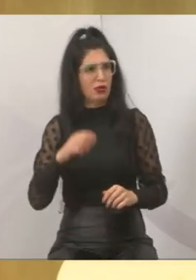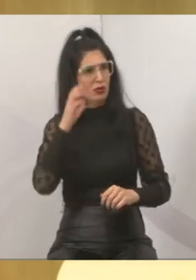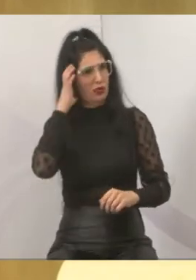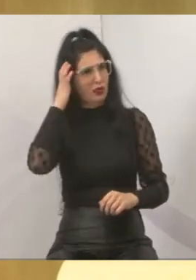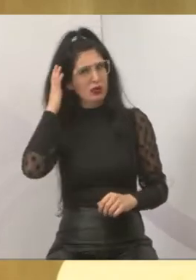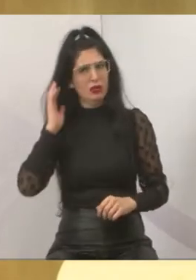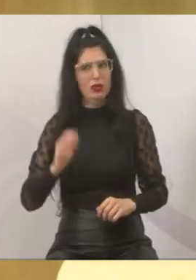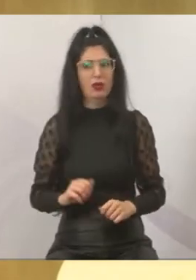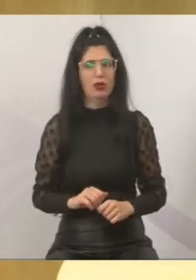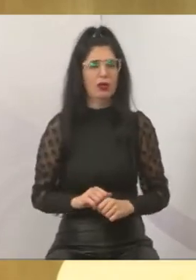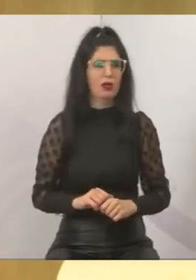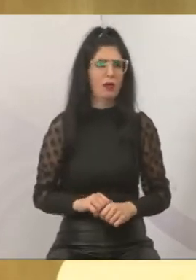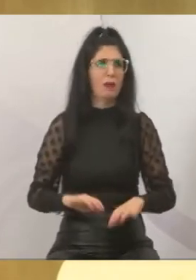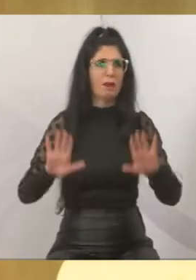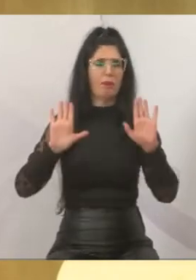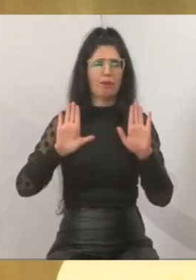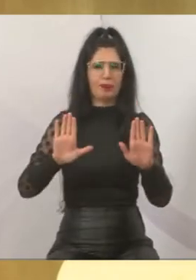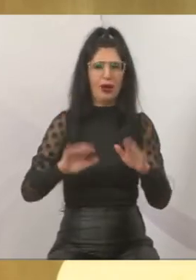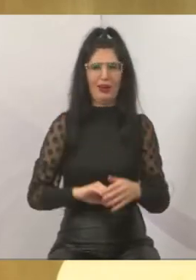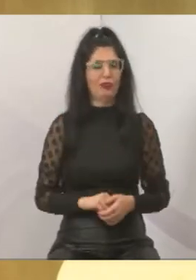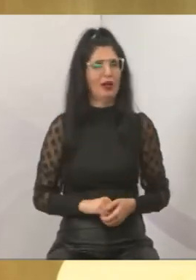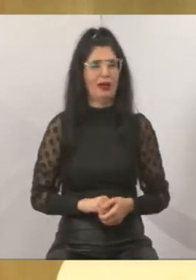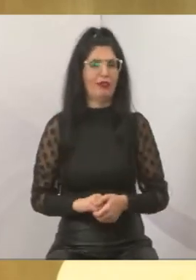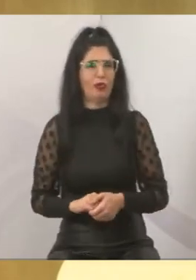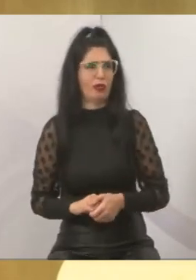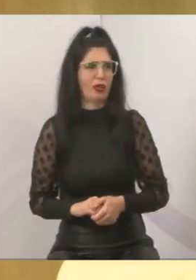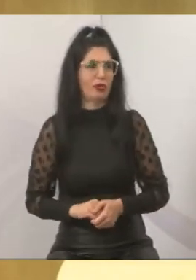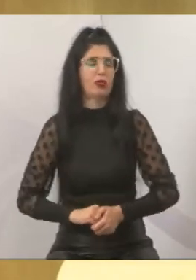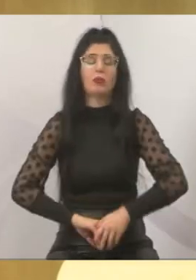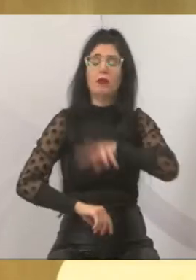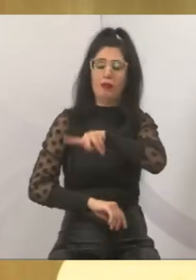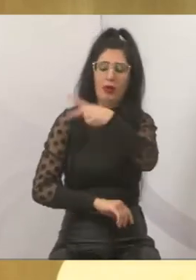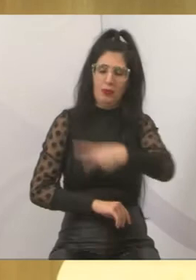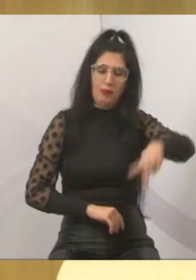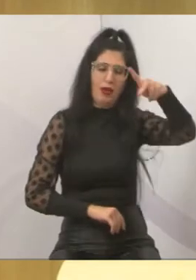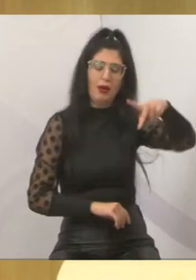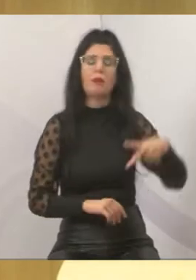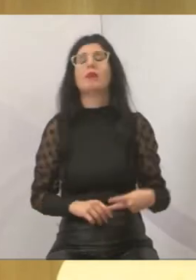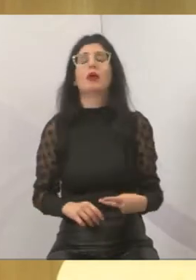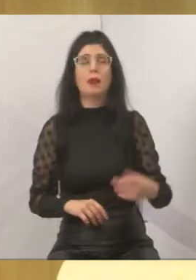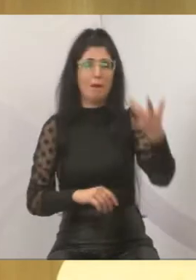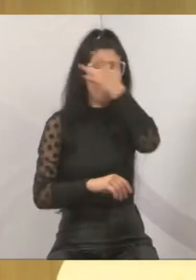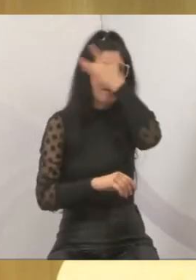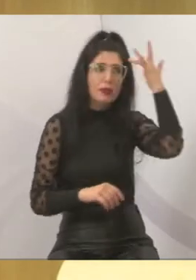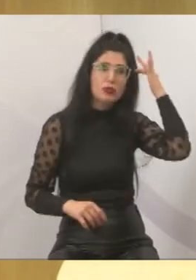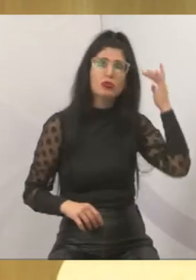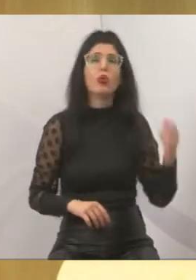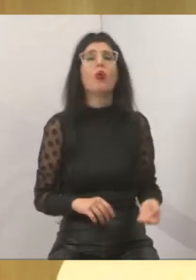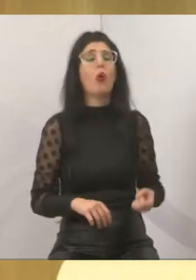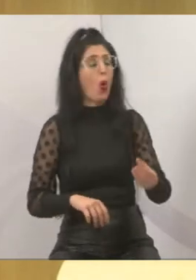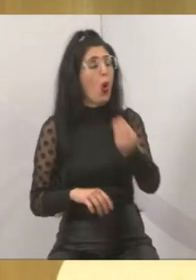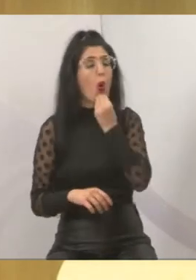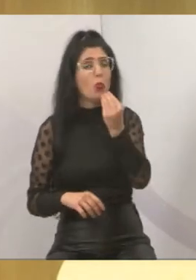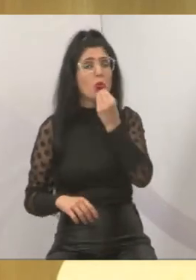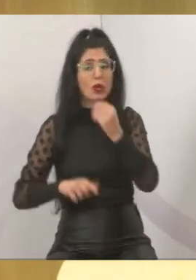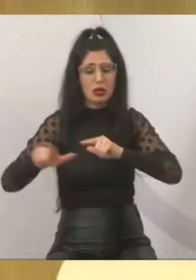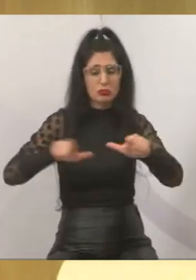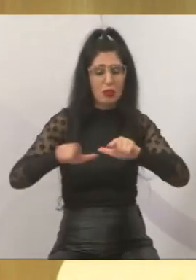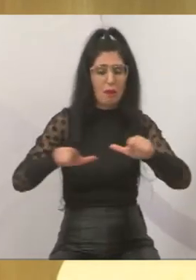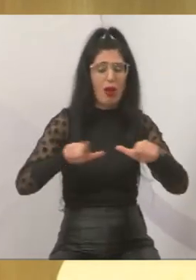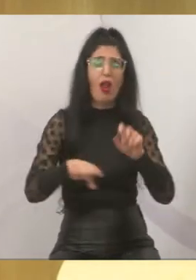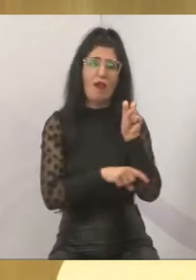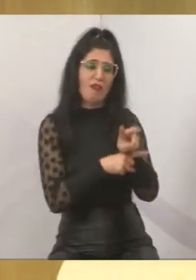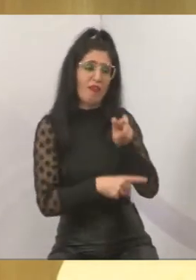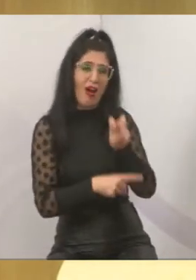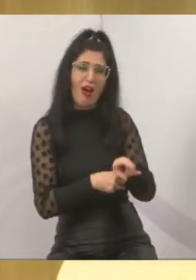mais gerou emprego no Vale do Paraíba no último mês. Foram 128 vagas de emprego, um saldo positivo